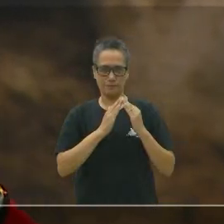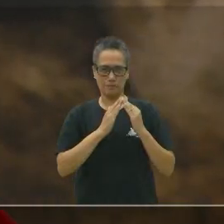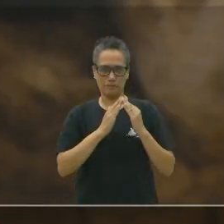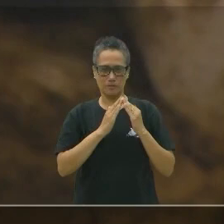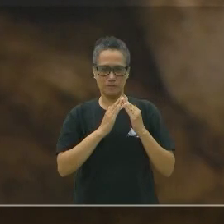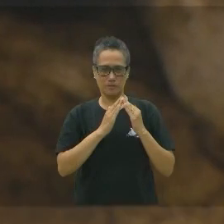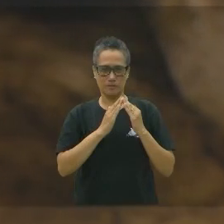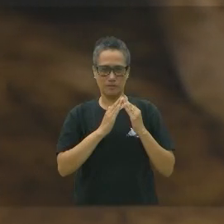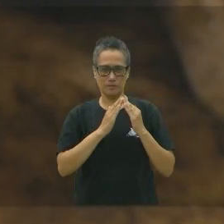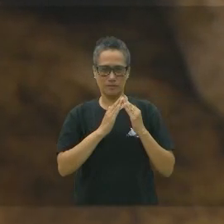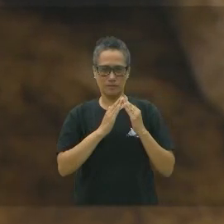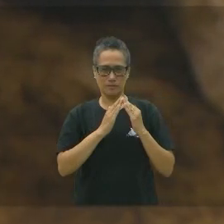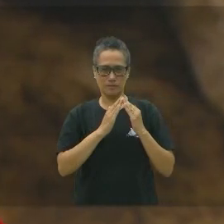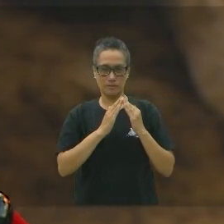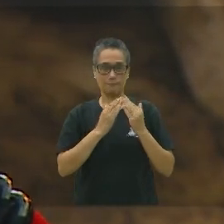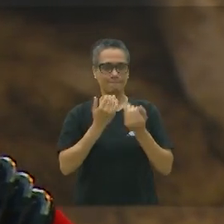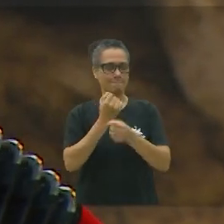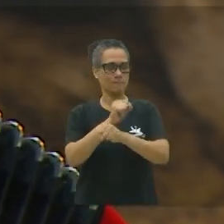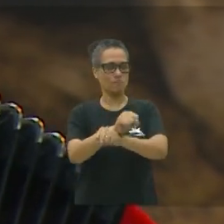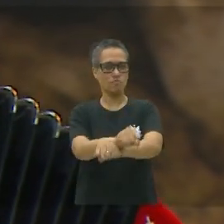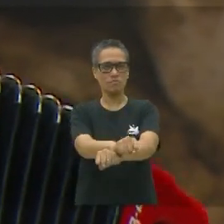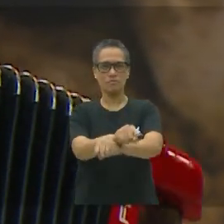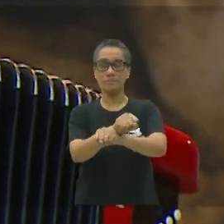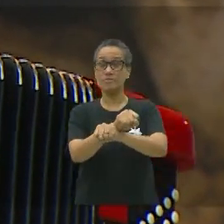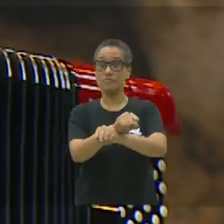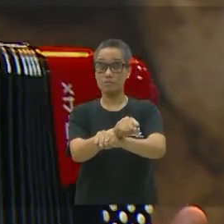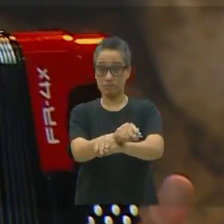Porque escravo eu